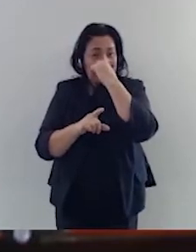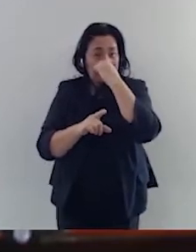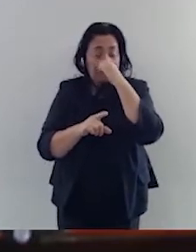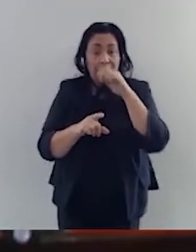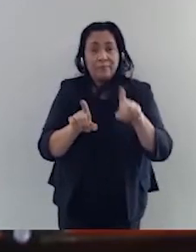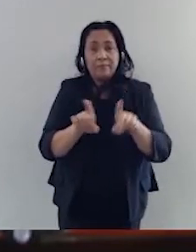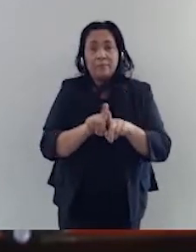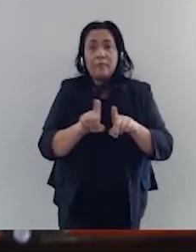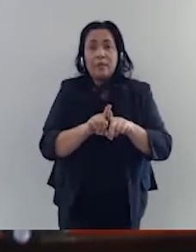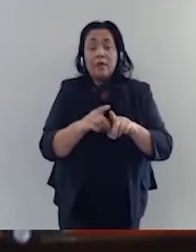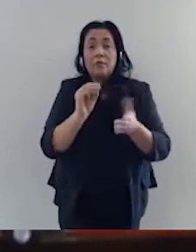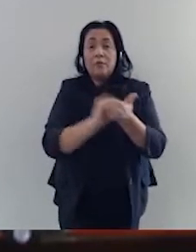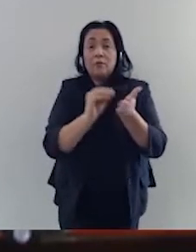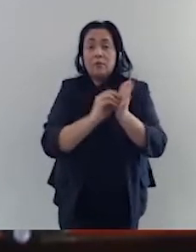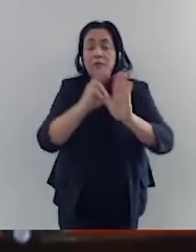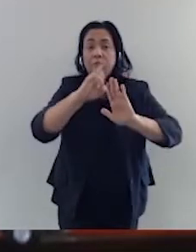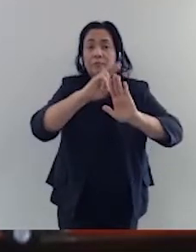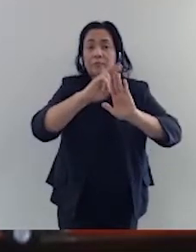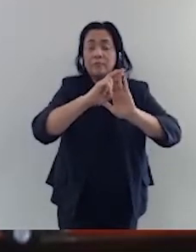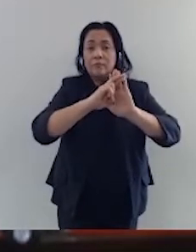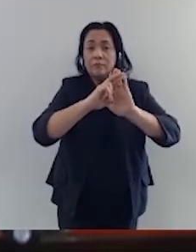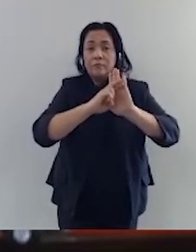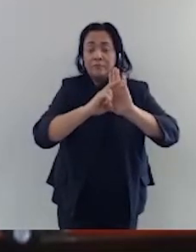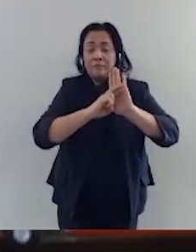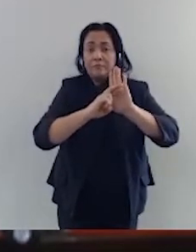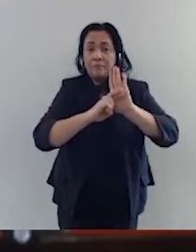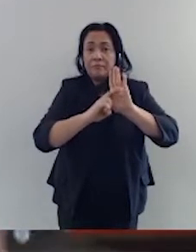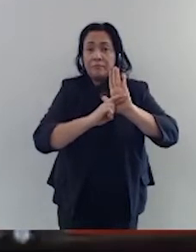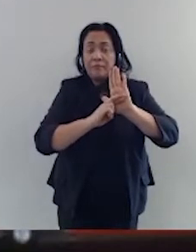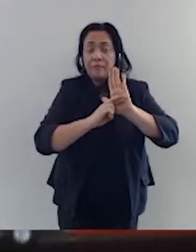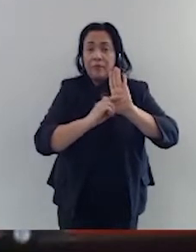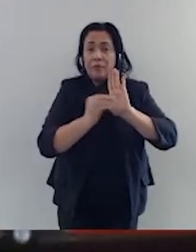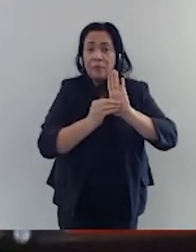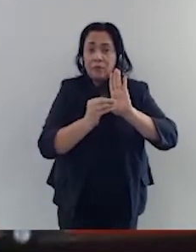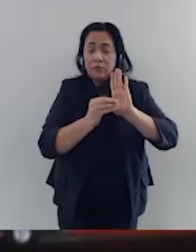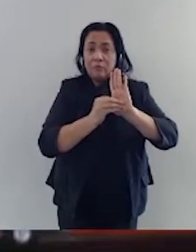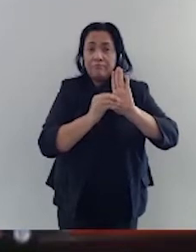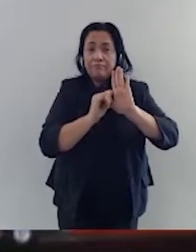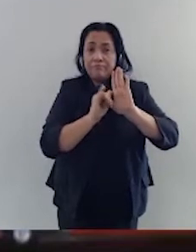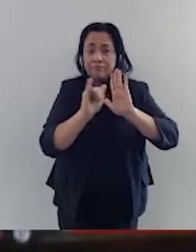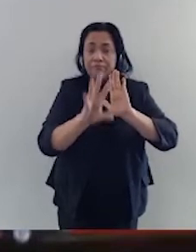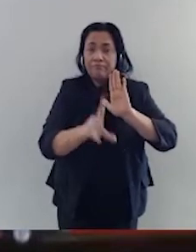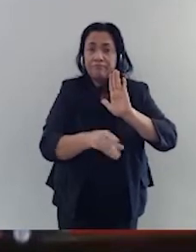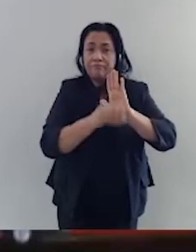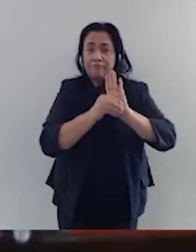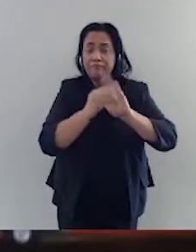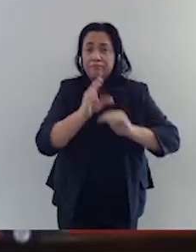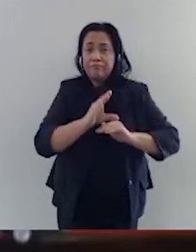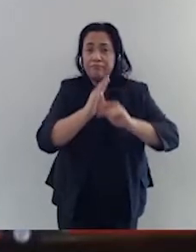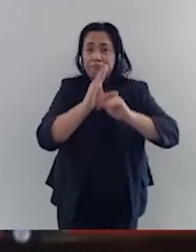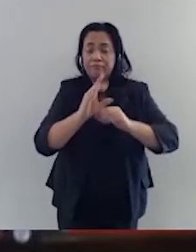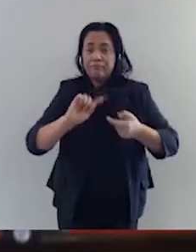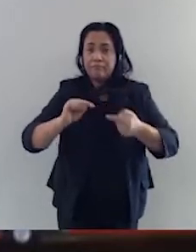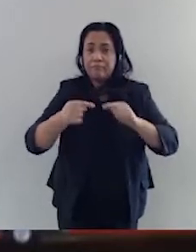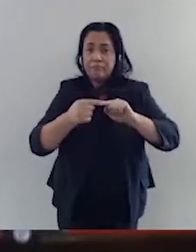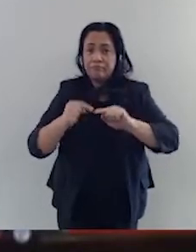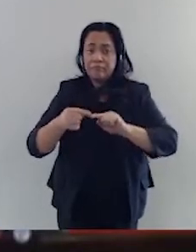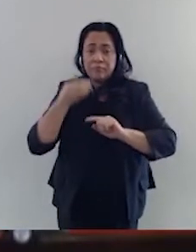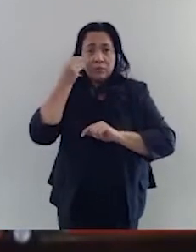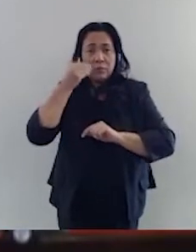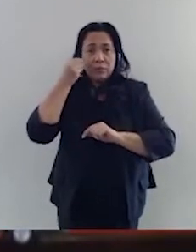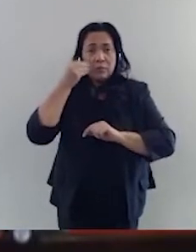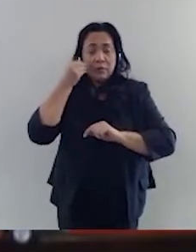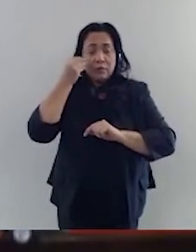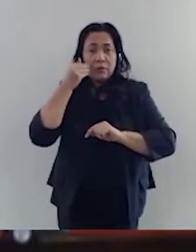suas normas programáticas, muitas delas altissonantes, para a realidade, para a experiência do